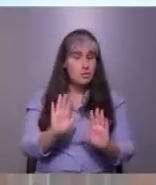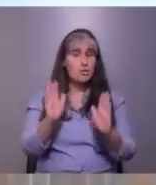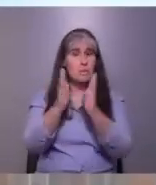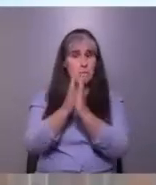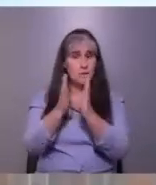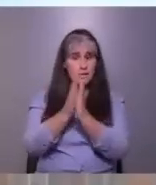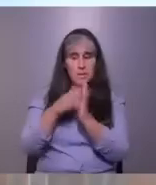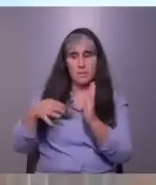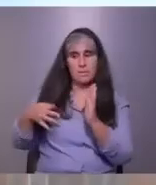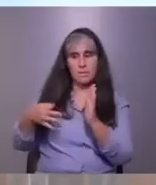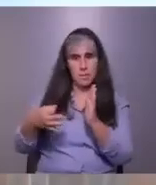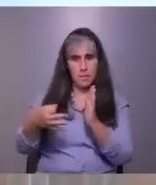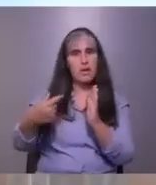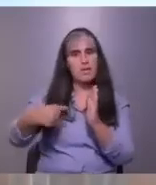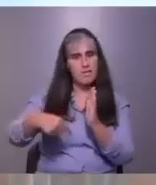Eucaristia.